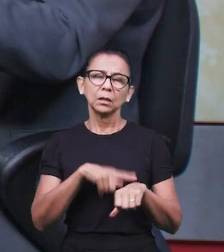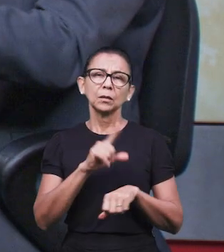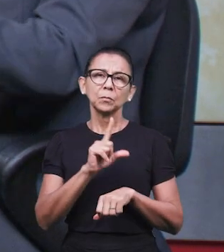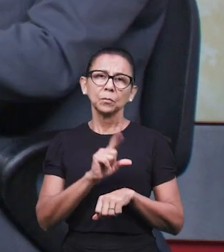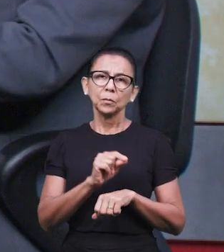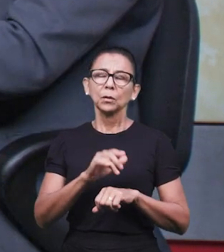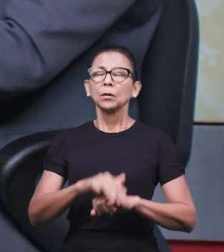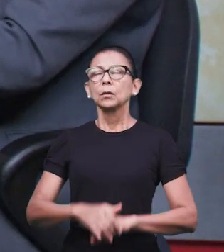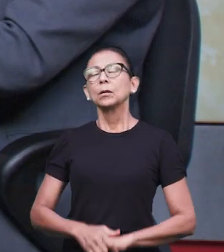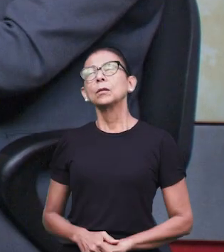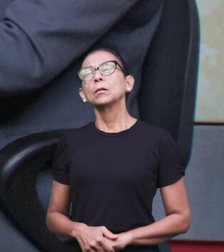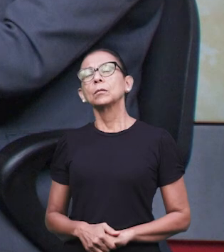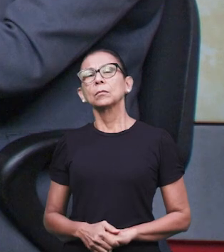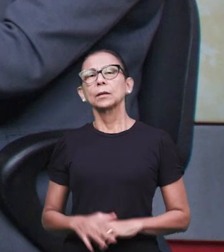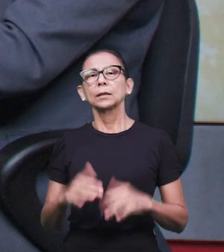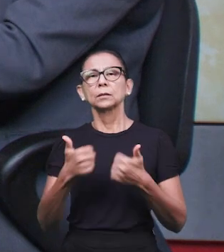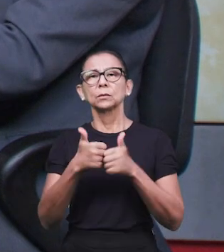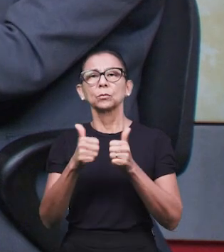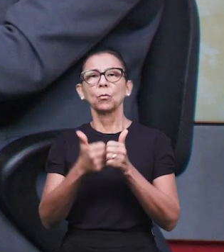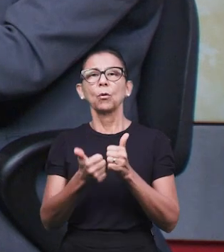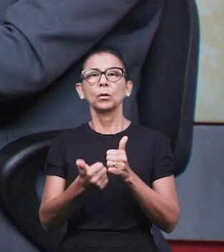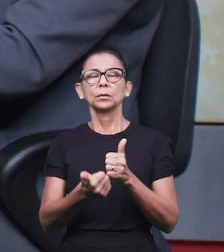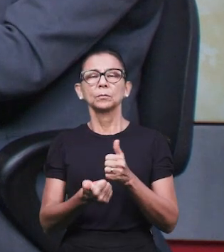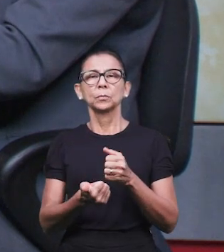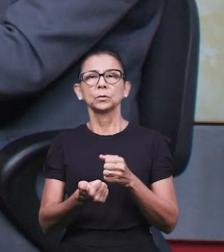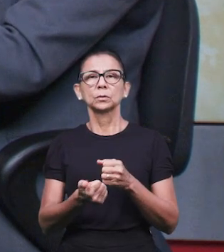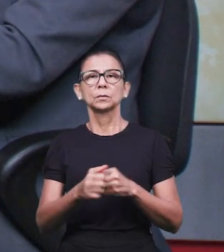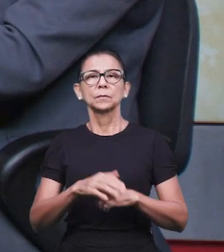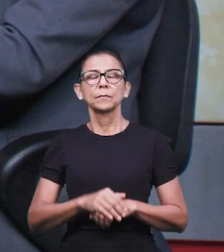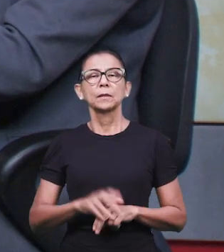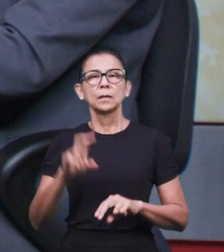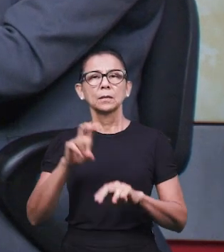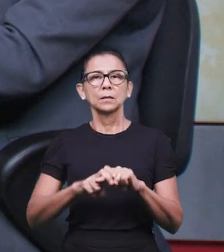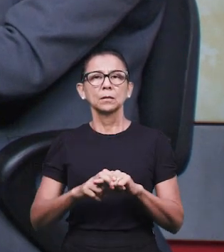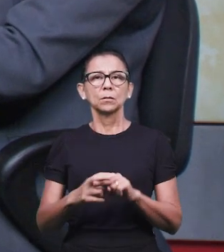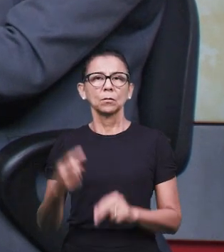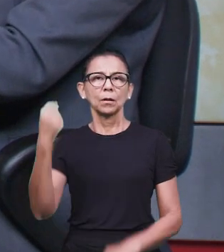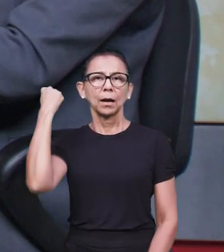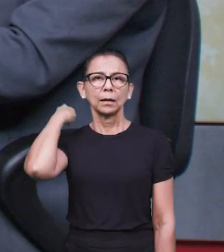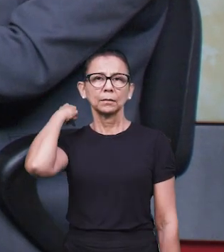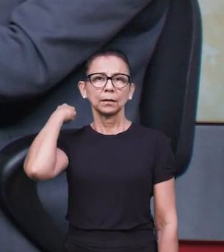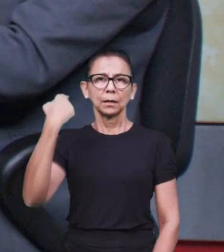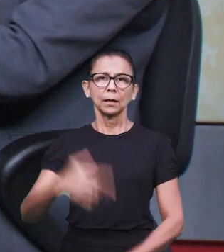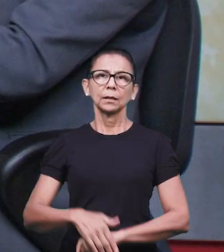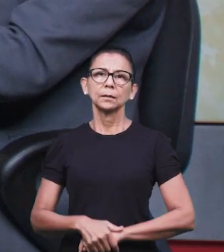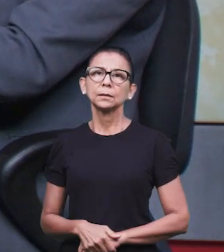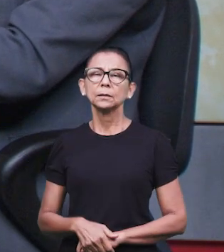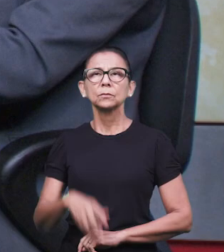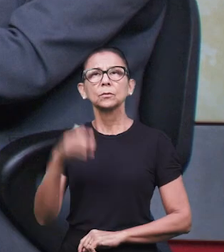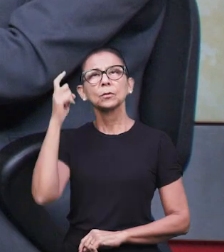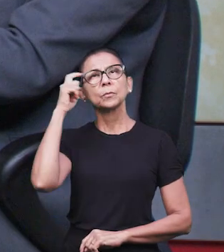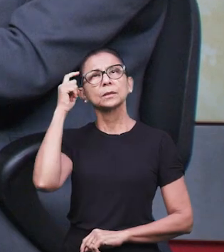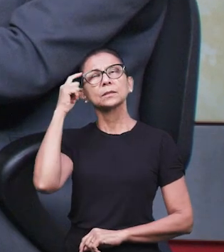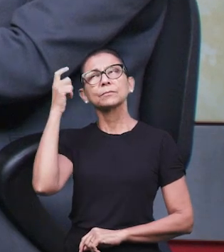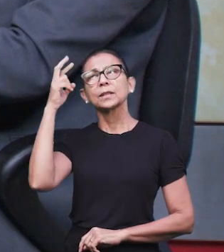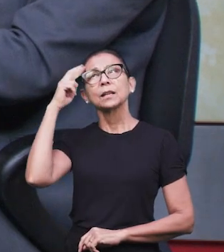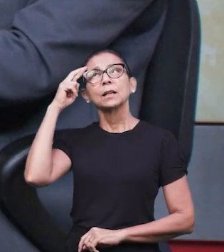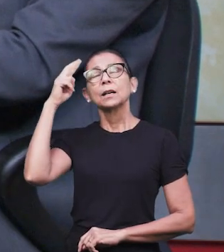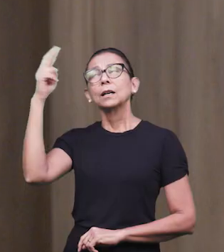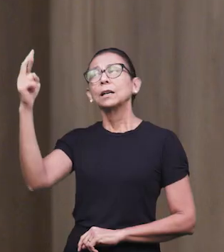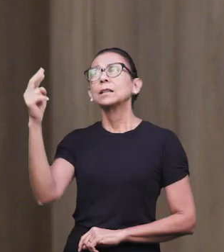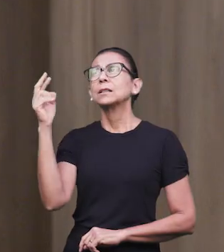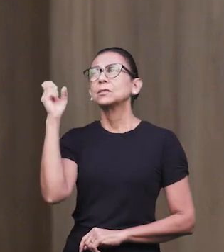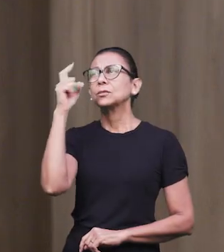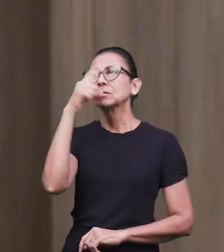fundo. E ele foi exatamente isso que ele falou com o Senhor. Quão difícil é, Senhor, né?